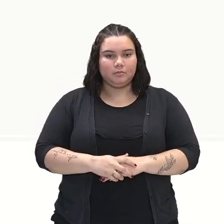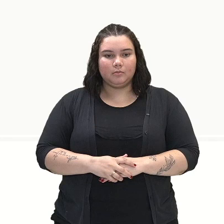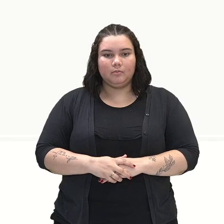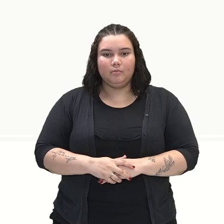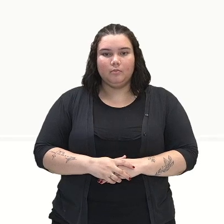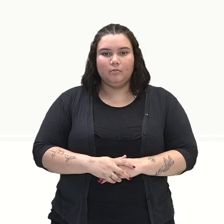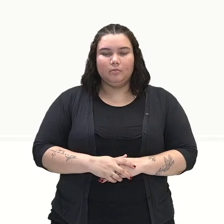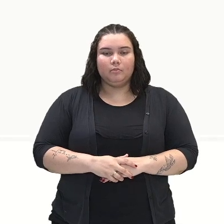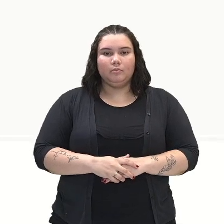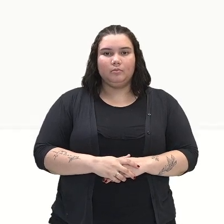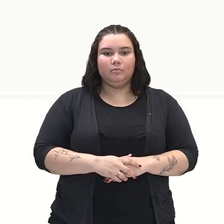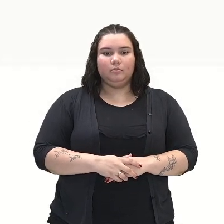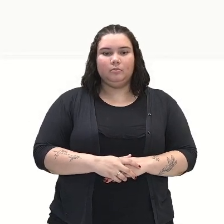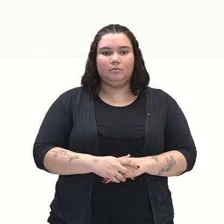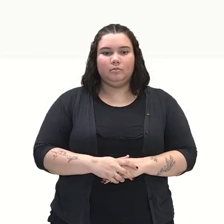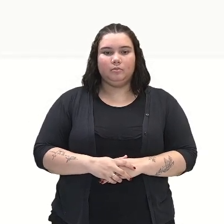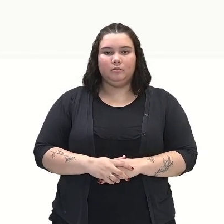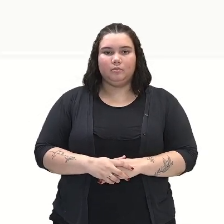Ok?